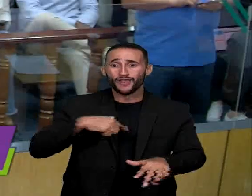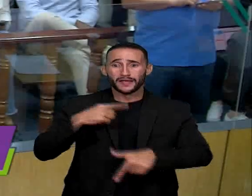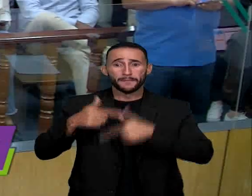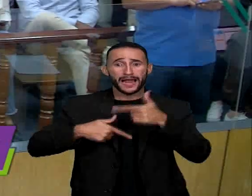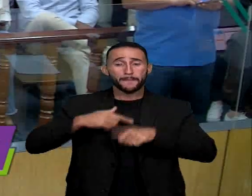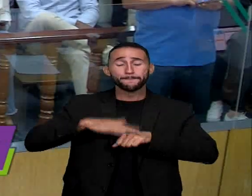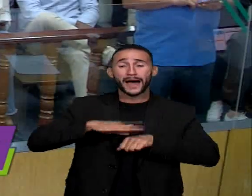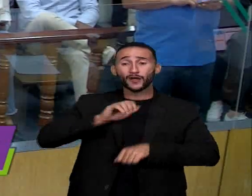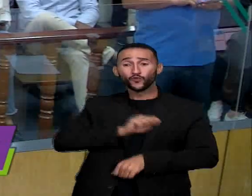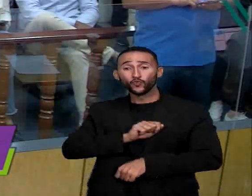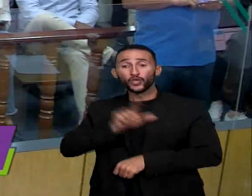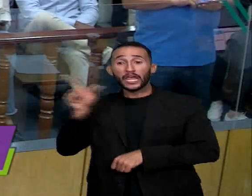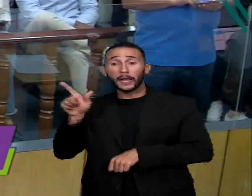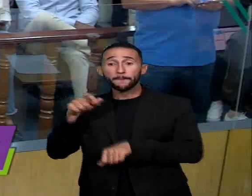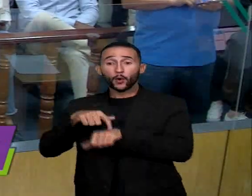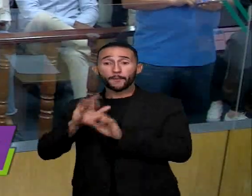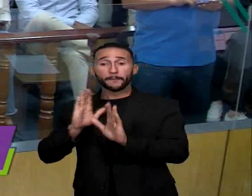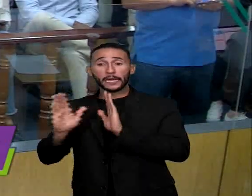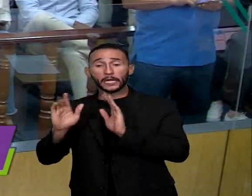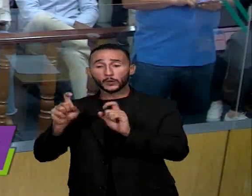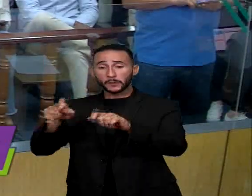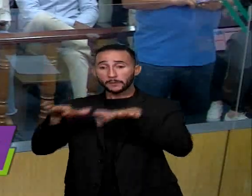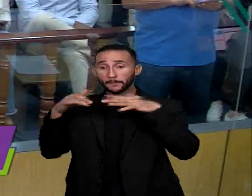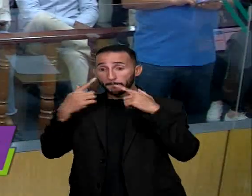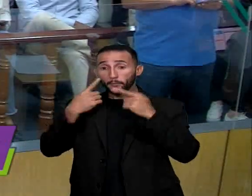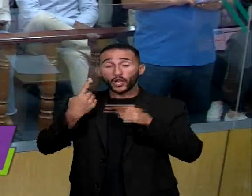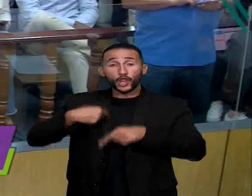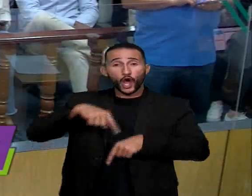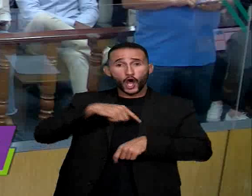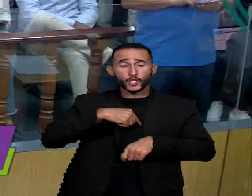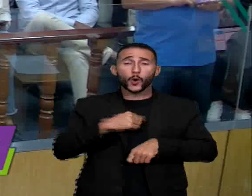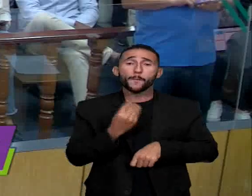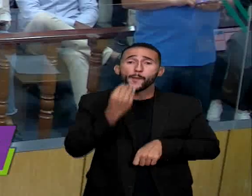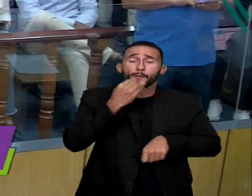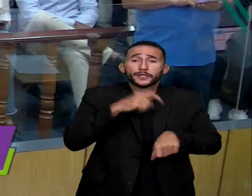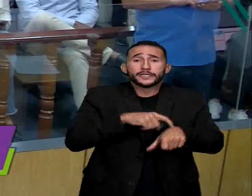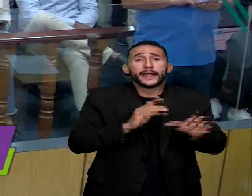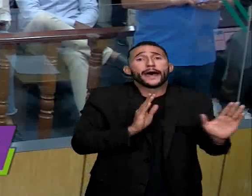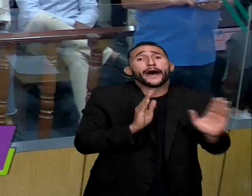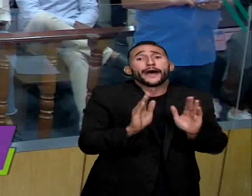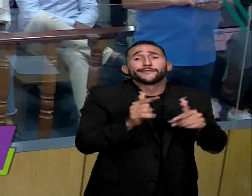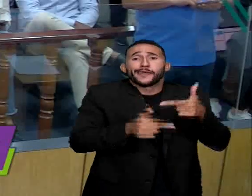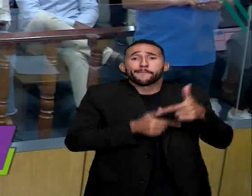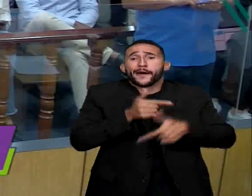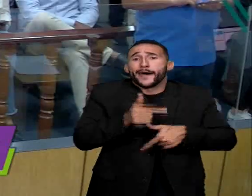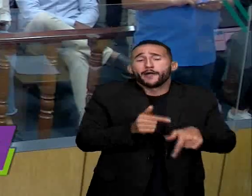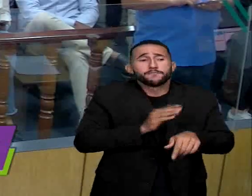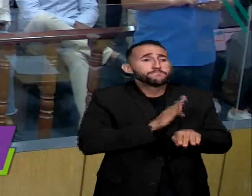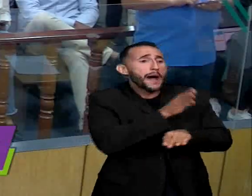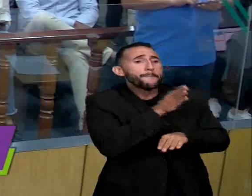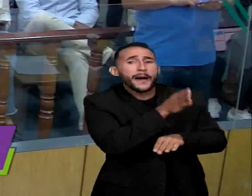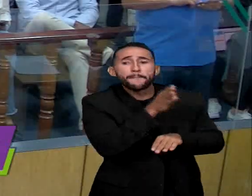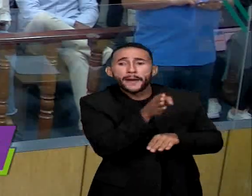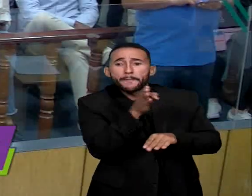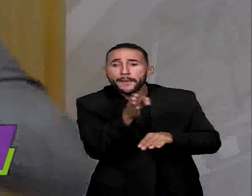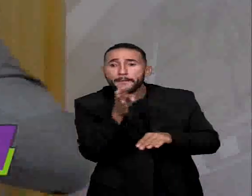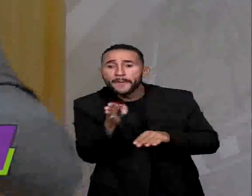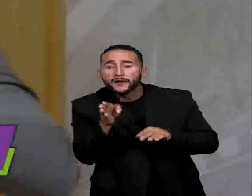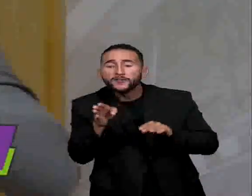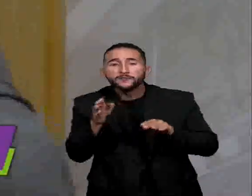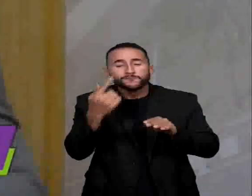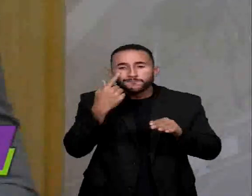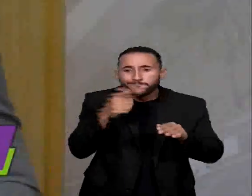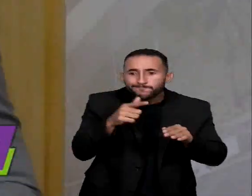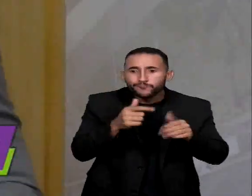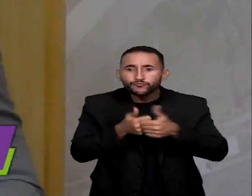oportunidade de tá o tempo todo na base visitando fiscalizando e no nosso governo não foi diferente a gente começou o ano